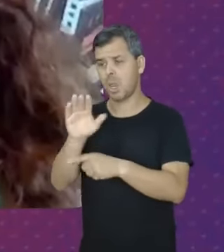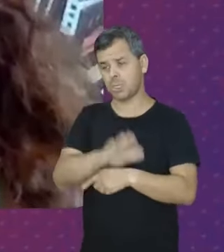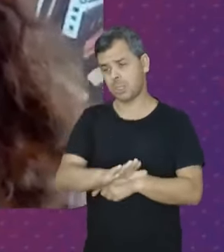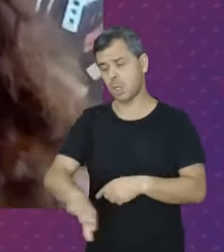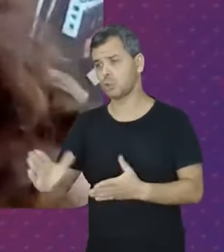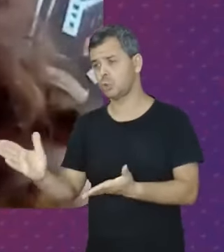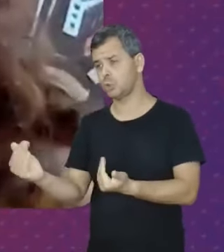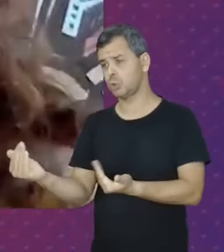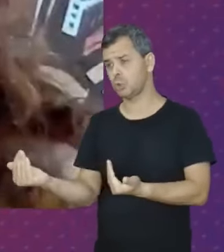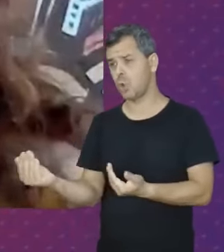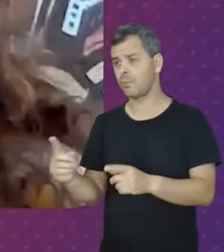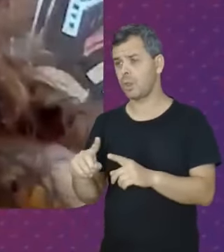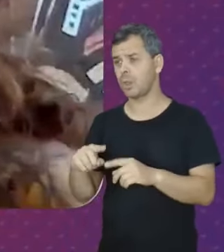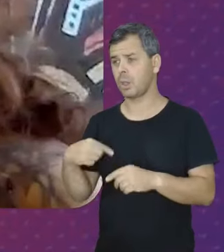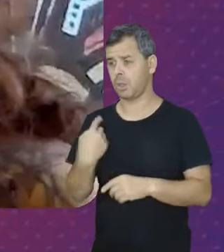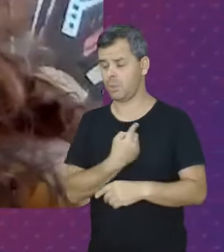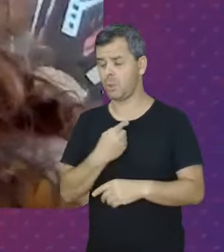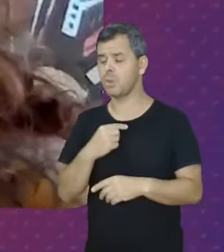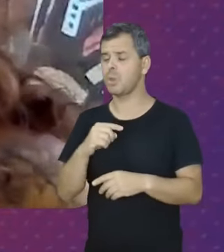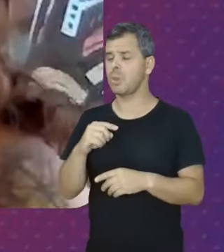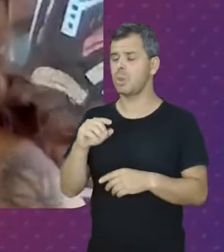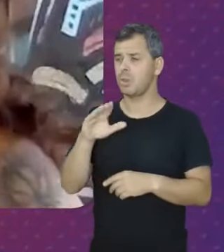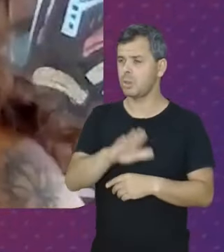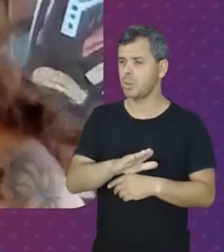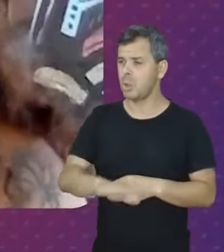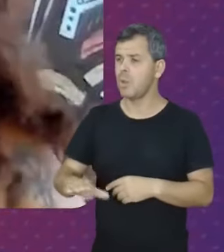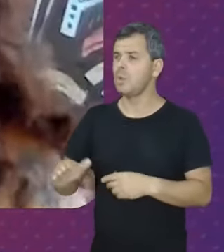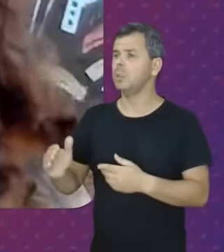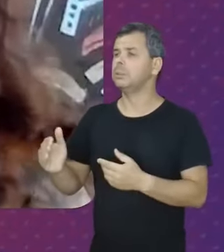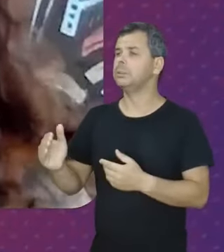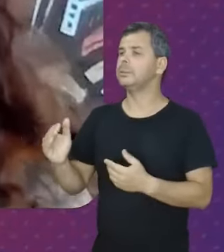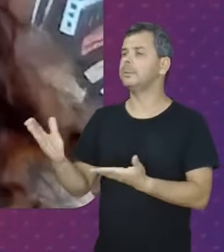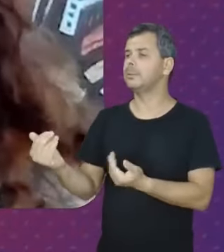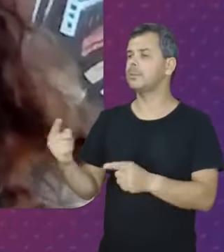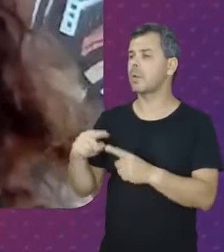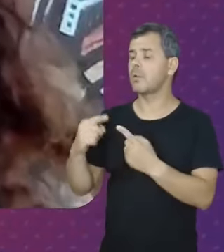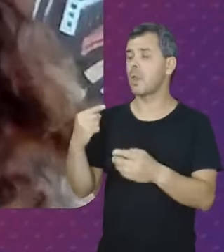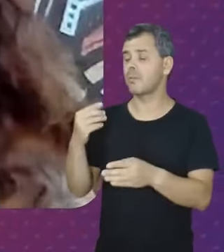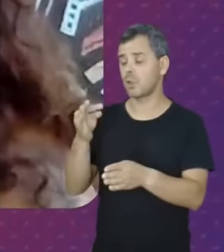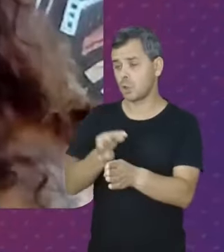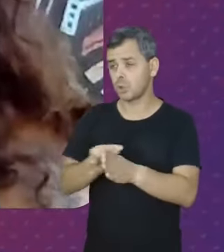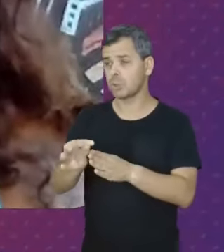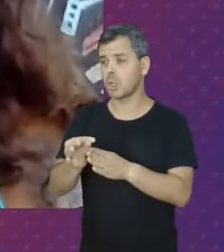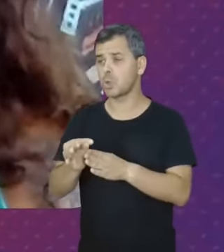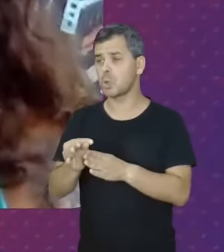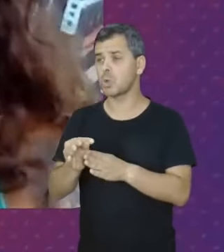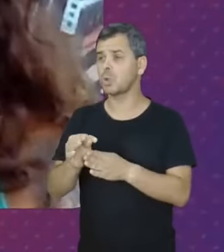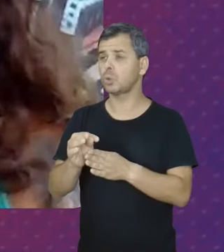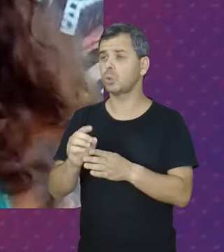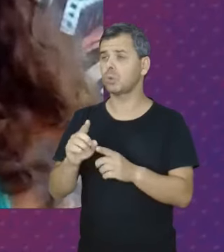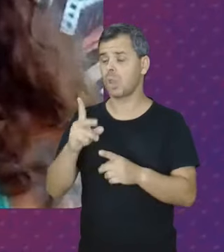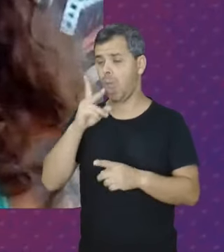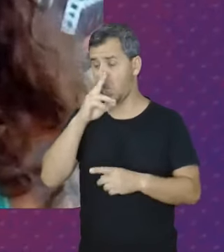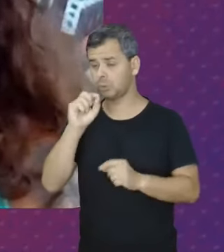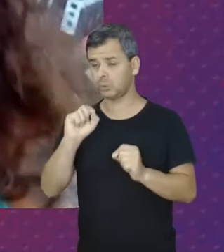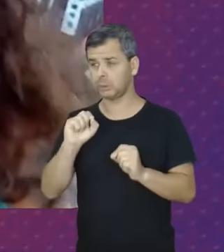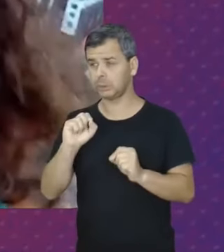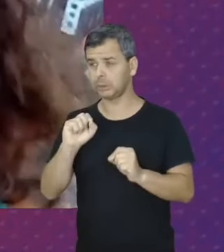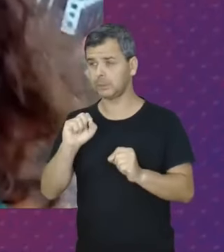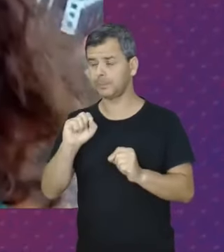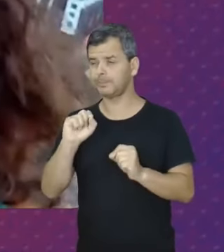as crianças, muitas das crianças que a gente atende, que a gente vê, você fala do Conselho Tutelar, elas acham que